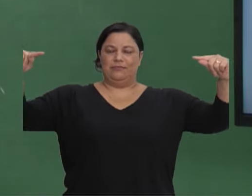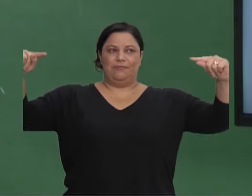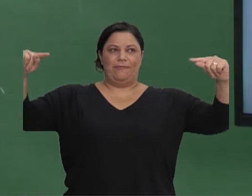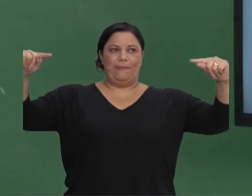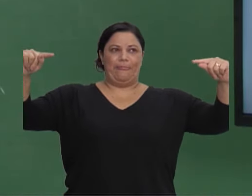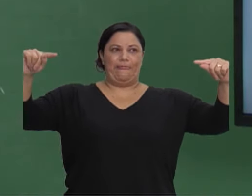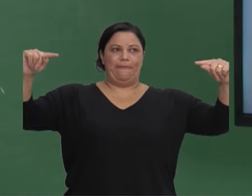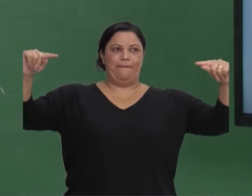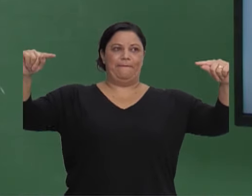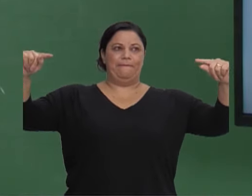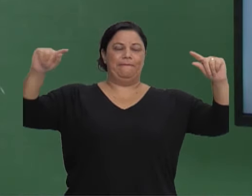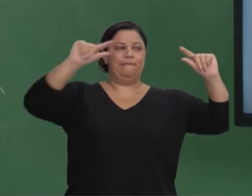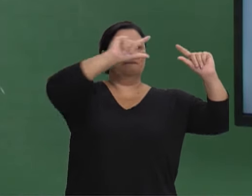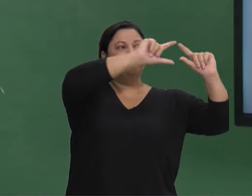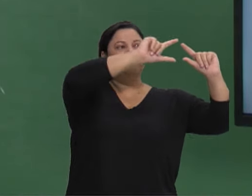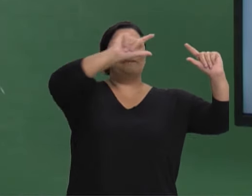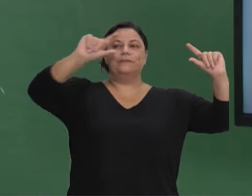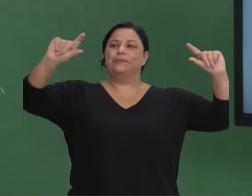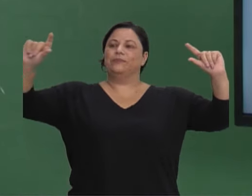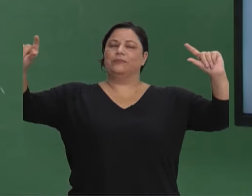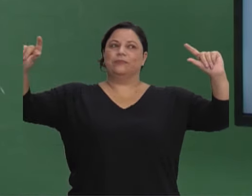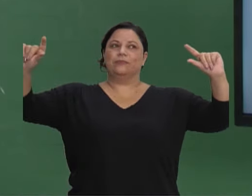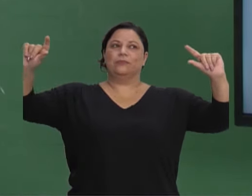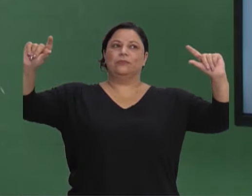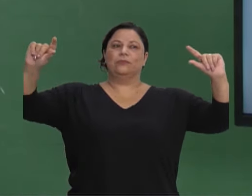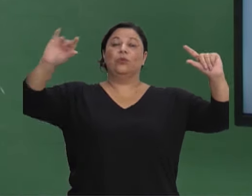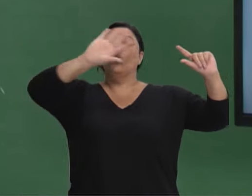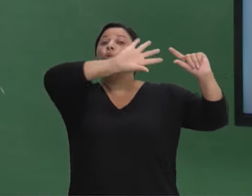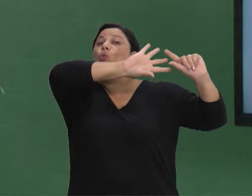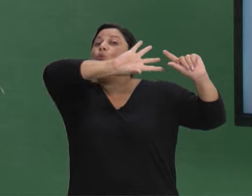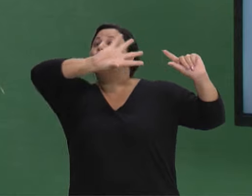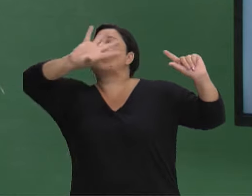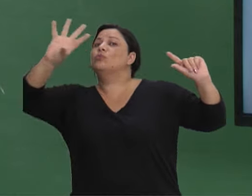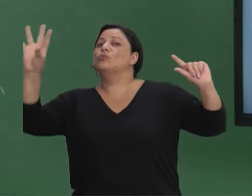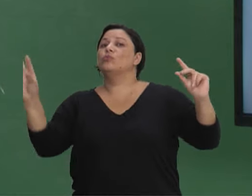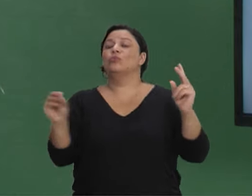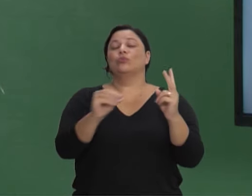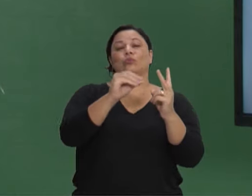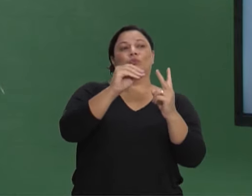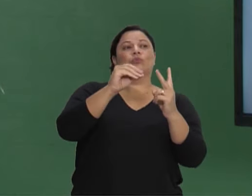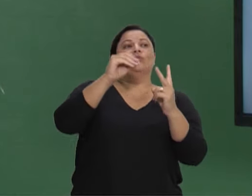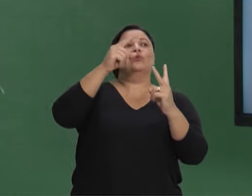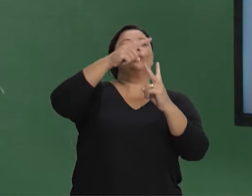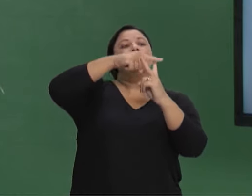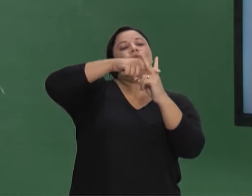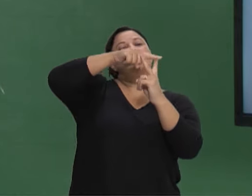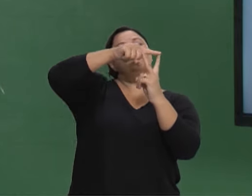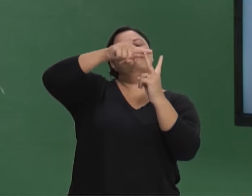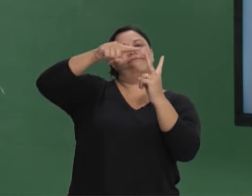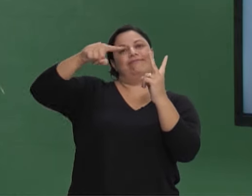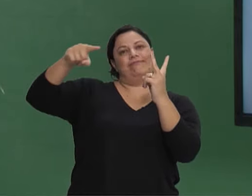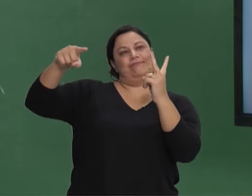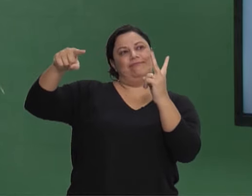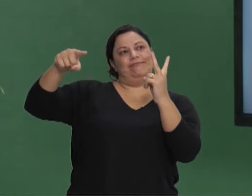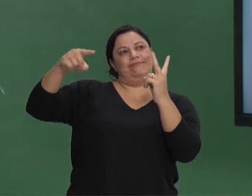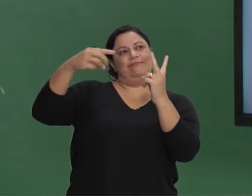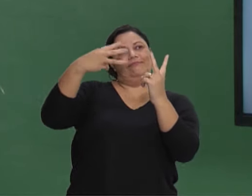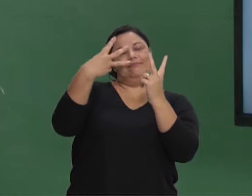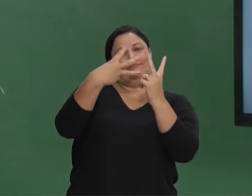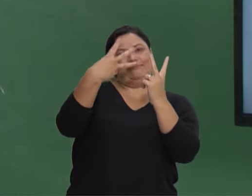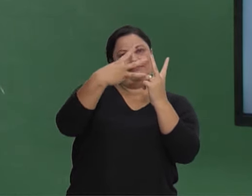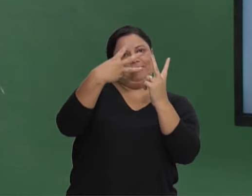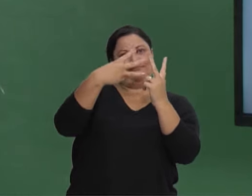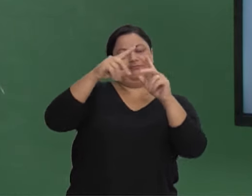Todo mundo sobre a raiz de 3 ao